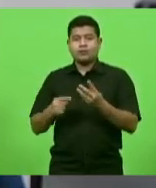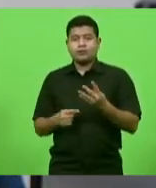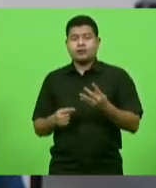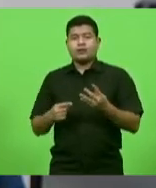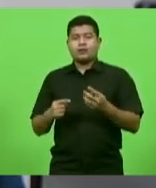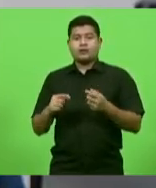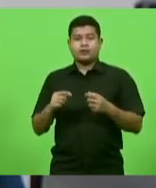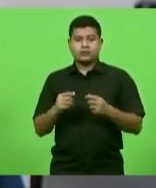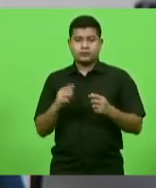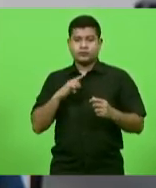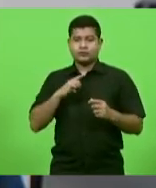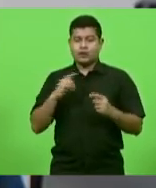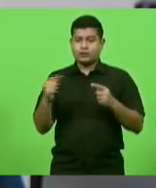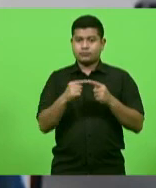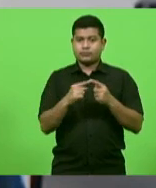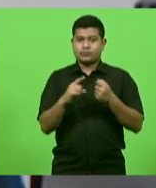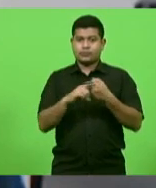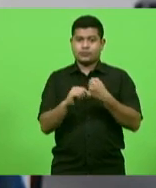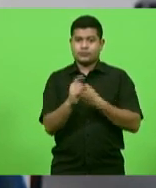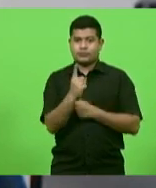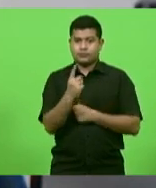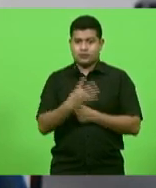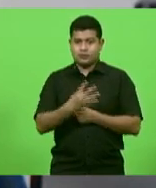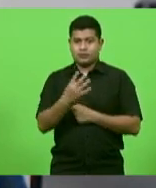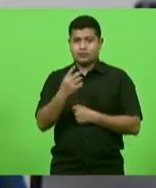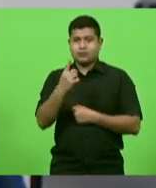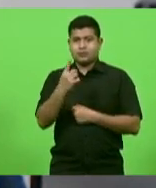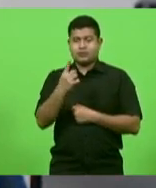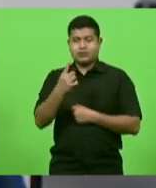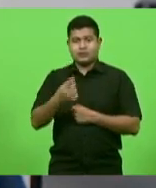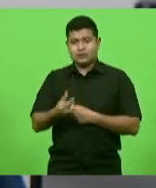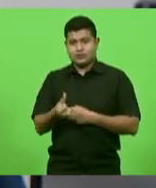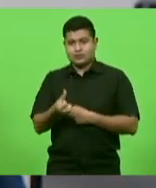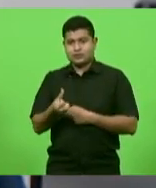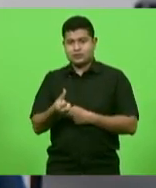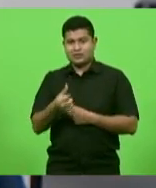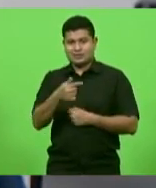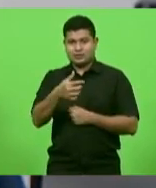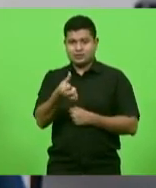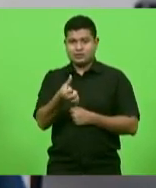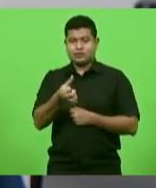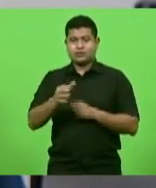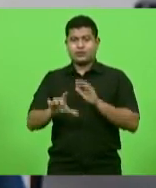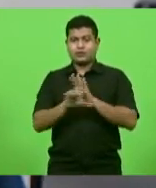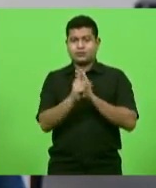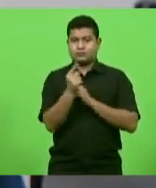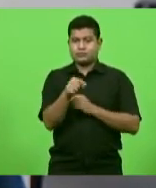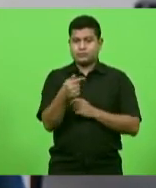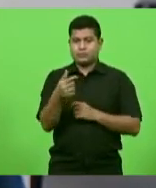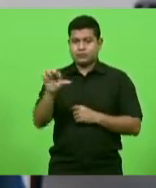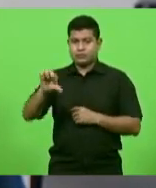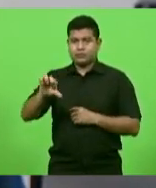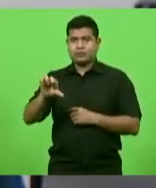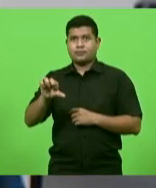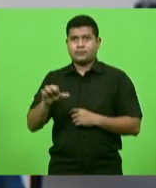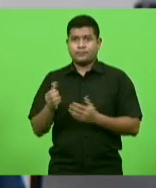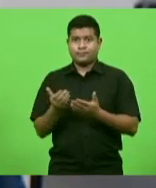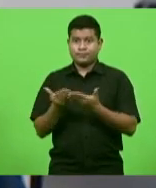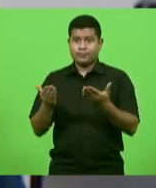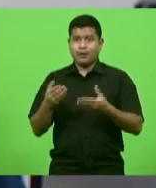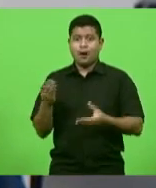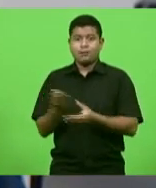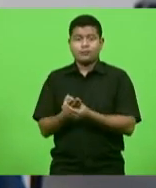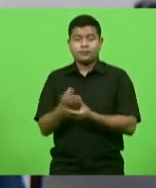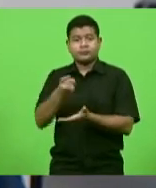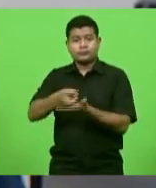prevista no artigo de 14 a 16 da Lei 1.079 imprescindível a admissão da acusação EA consequente processo de entendimento